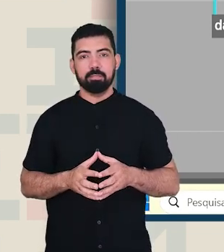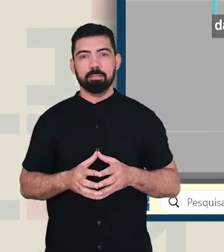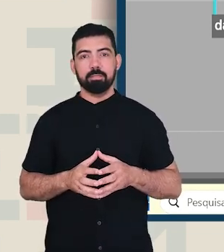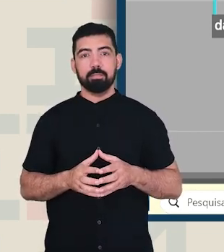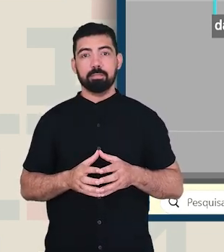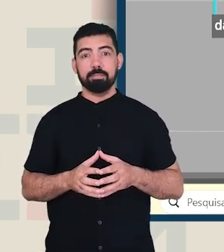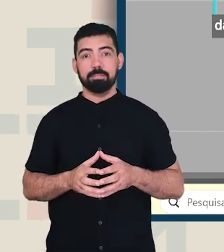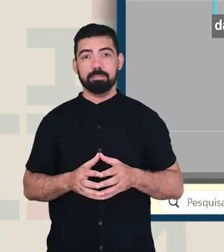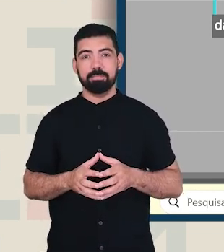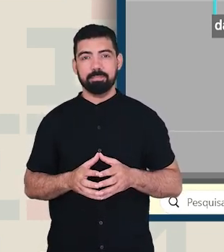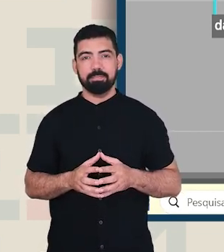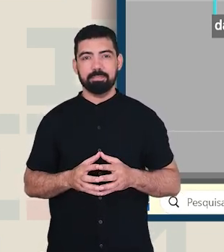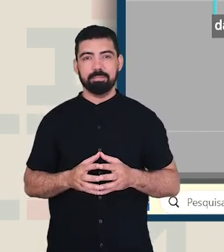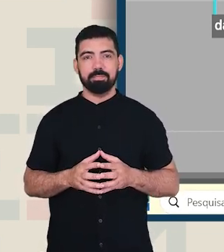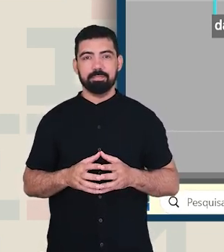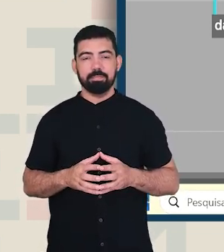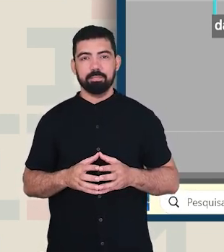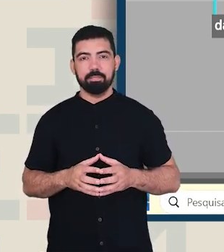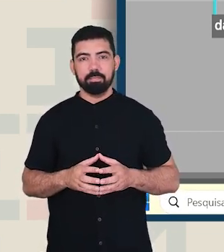Opa!